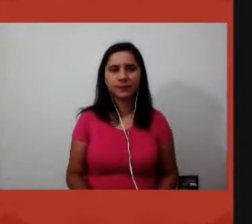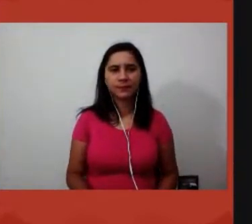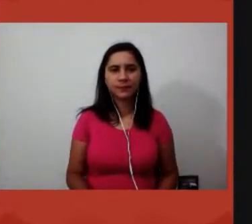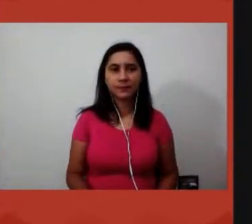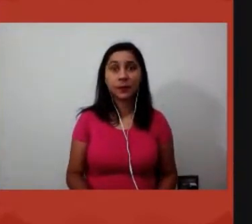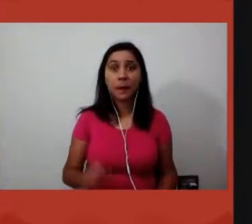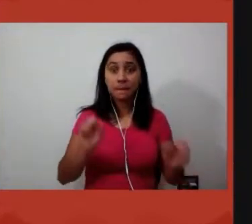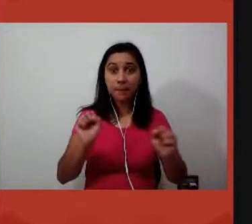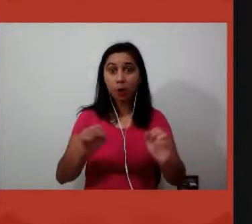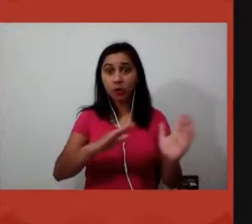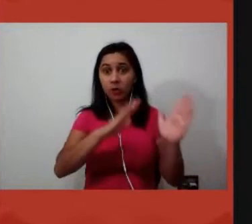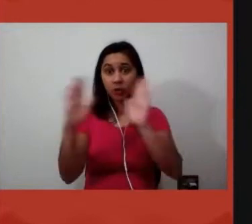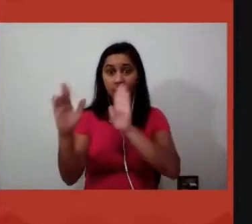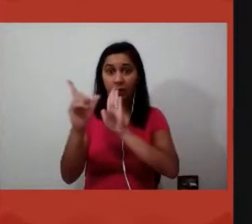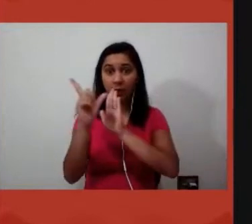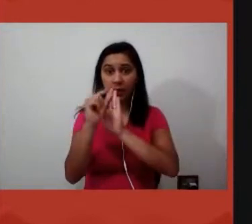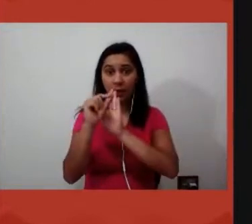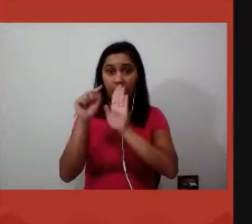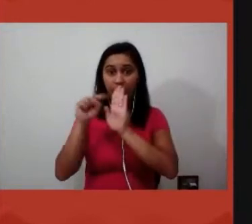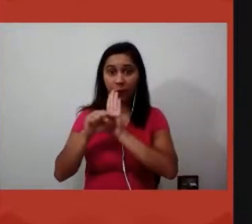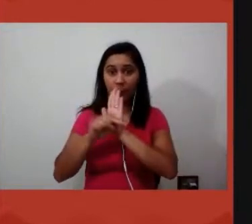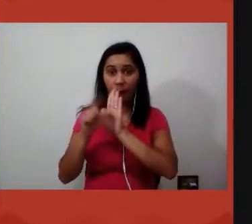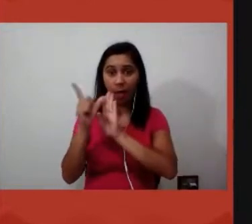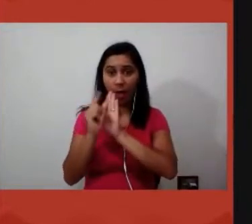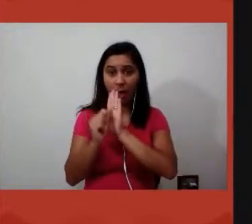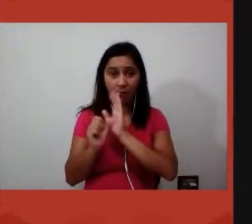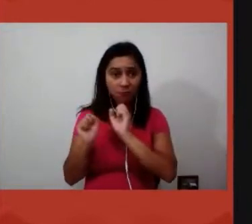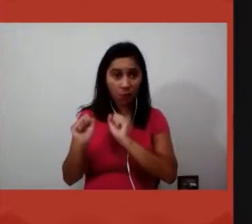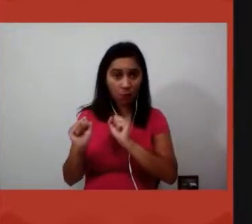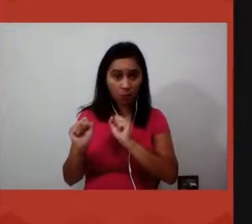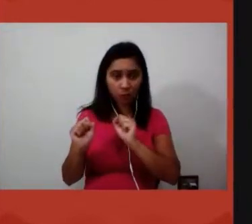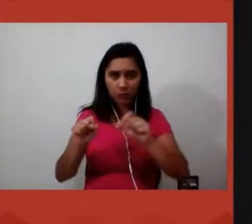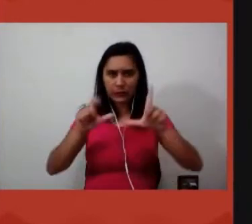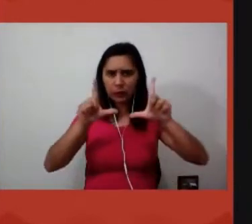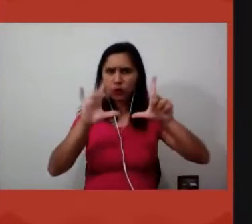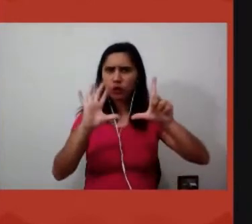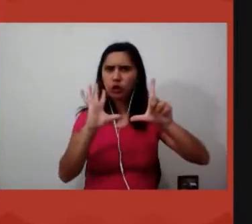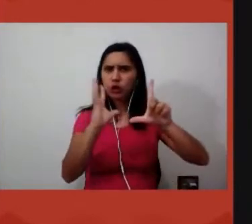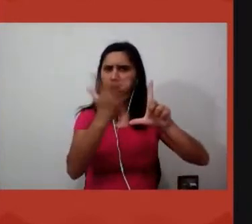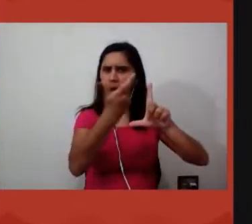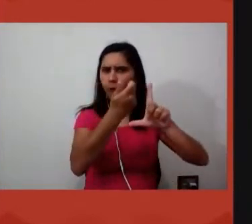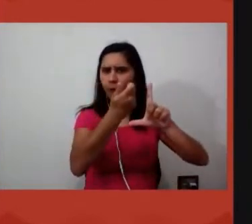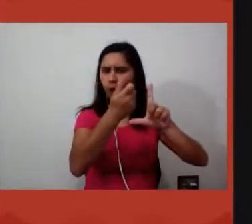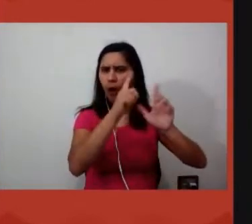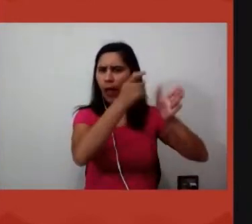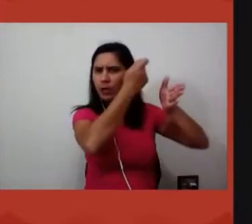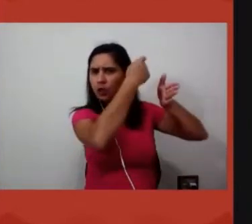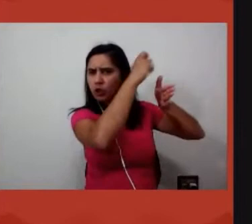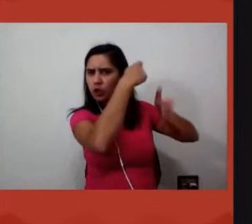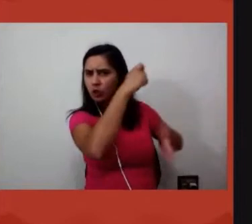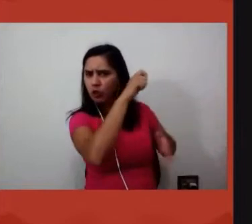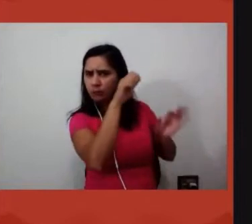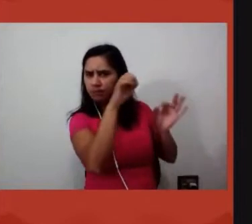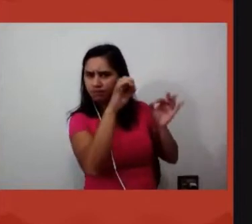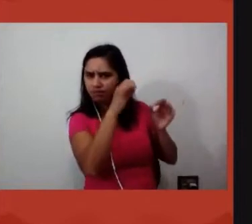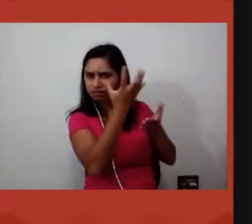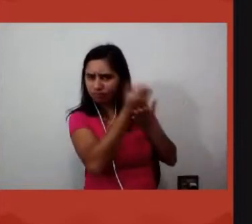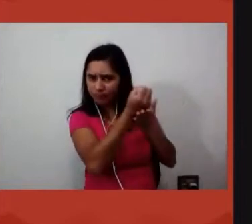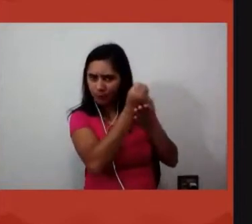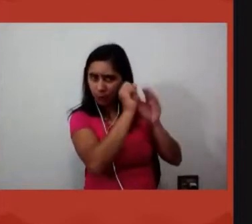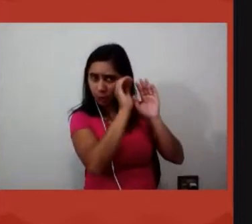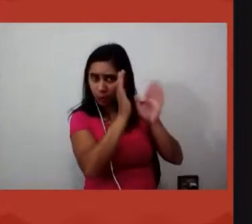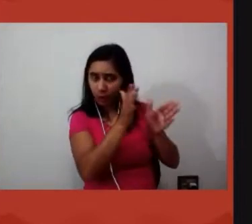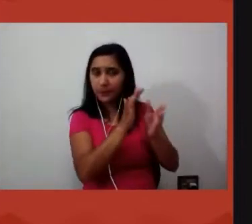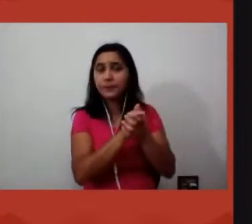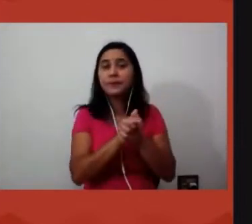Podemos passar para o formulário, então? Essa tela está salva, vamos dizer assim, no Jamboard, né? Então,